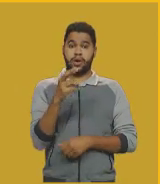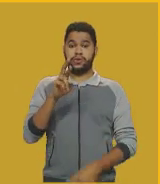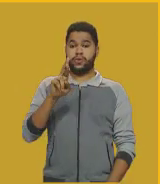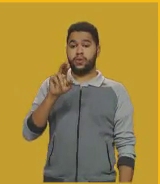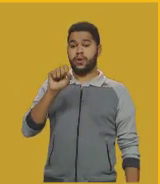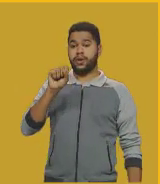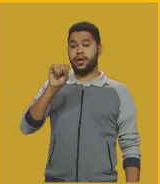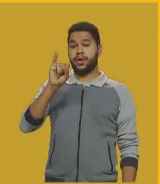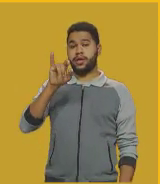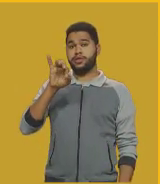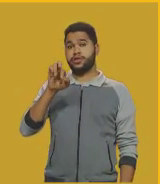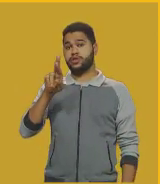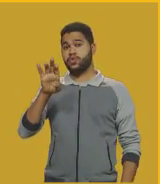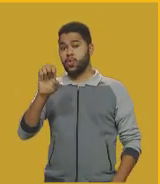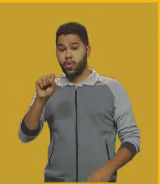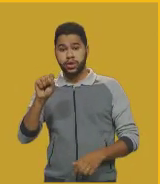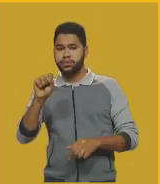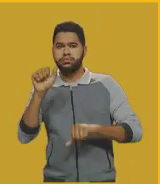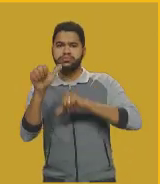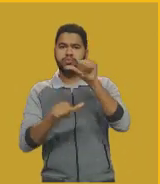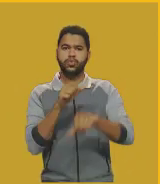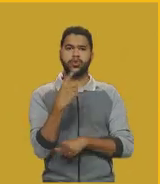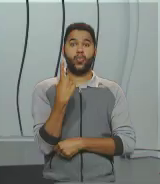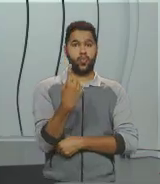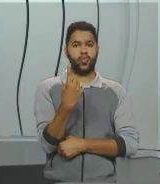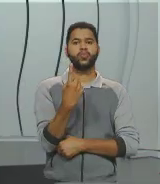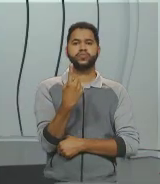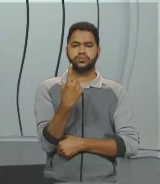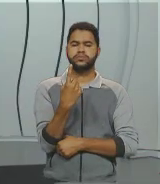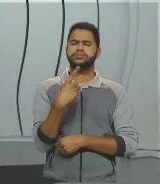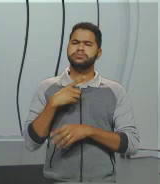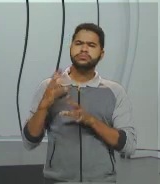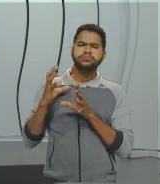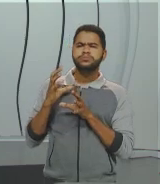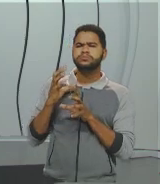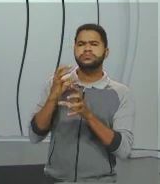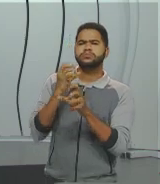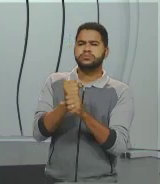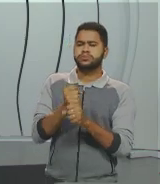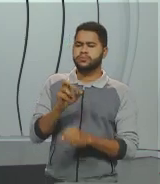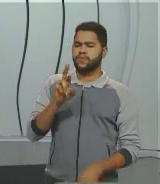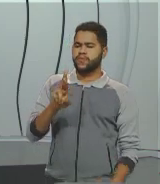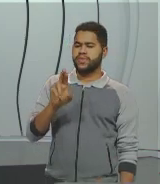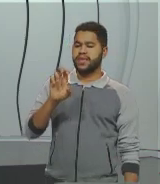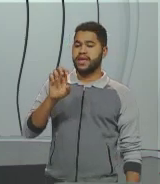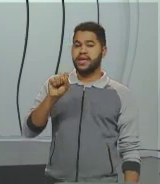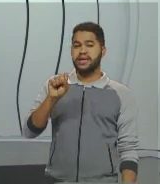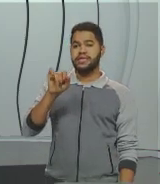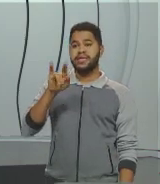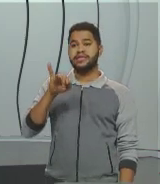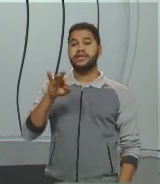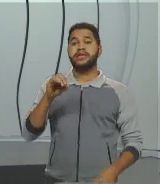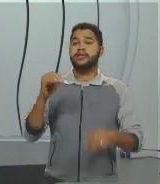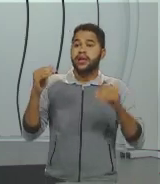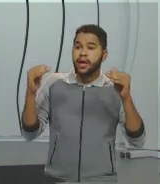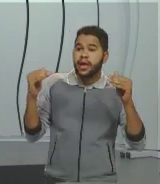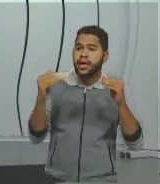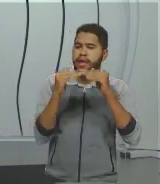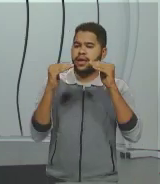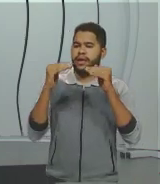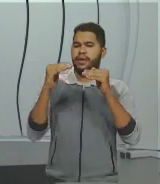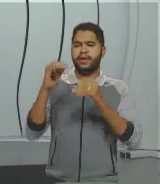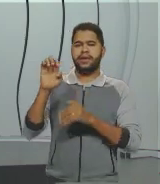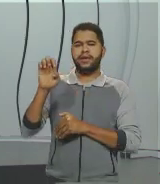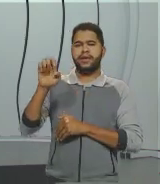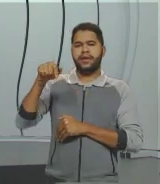em um circuito de apenas um resistor. E eu tenho que calcular a resistência equivalente, ou seja, eu vou transformar um circuito de